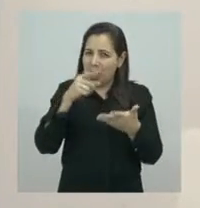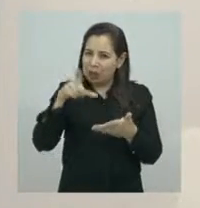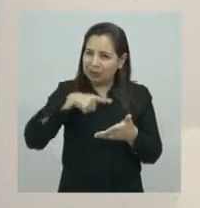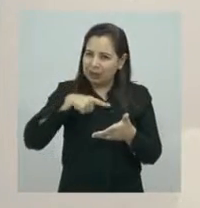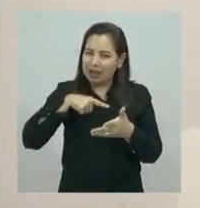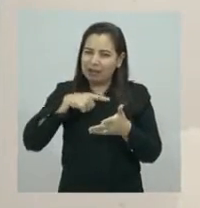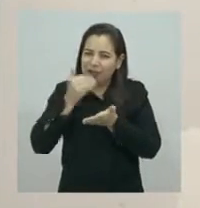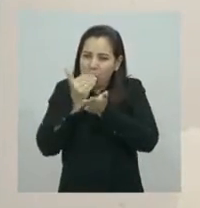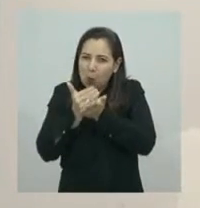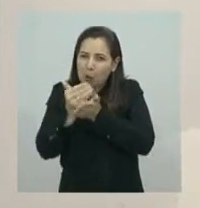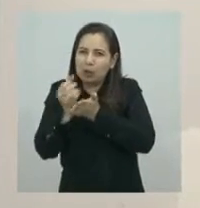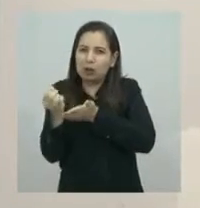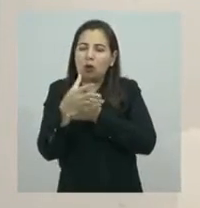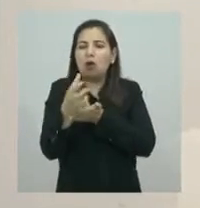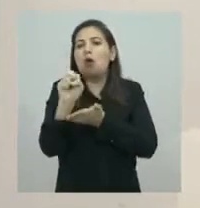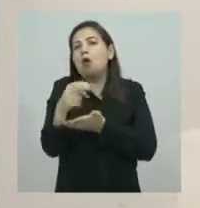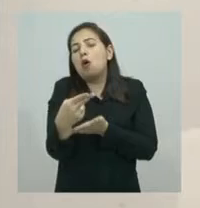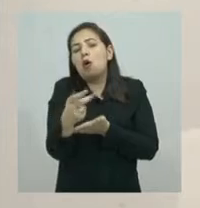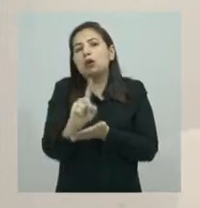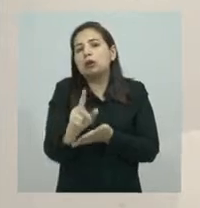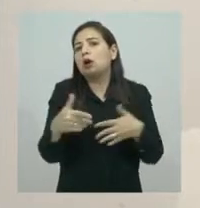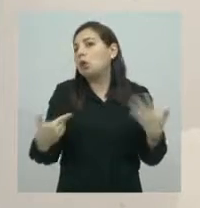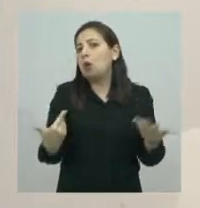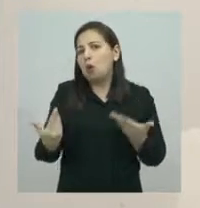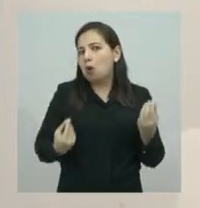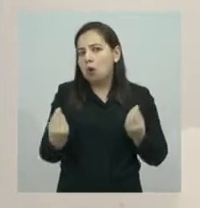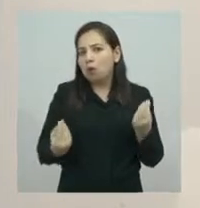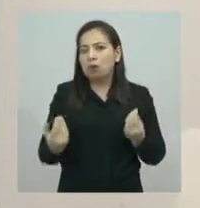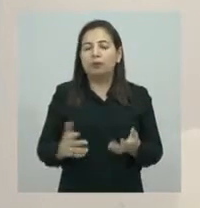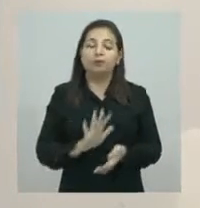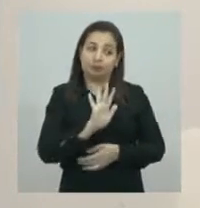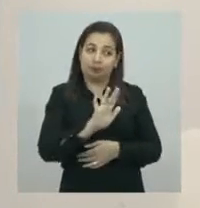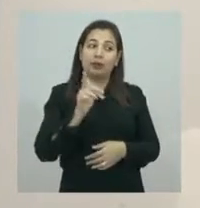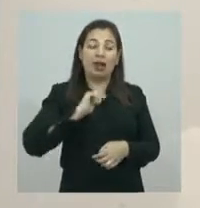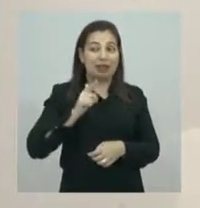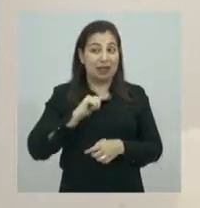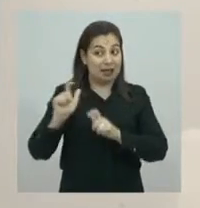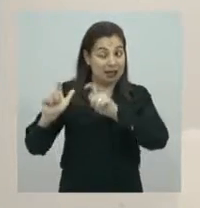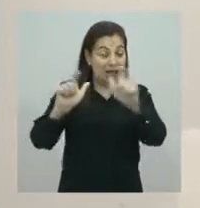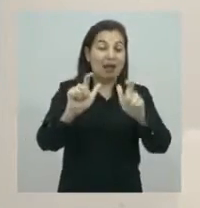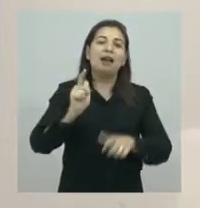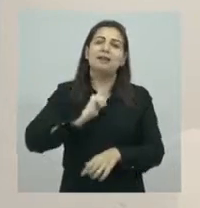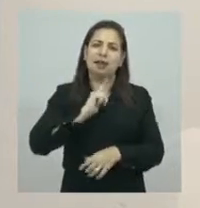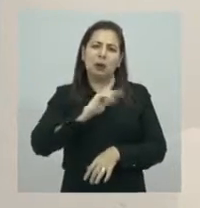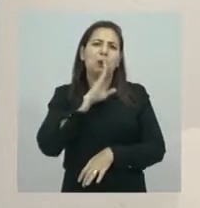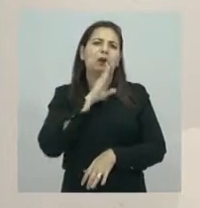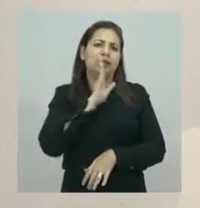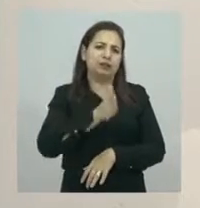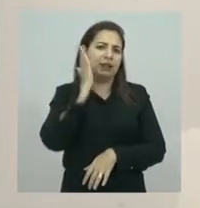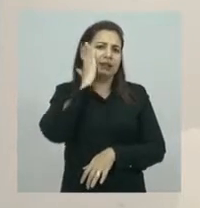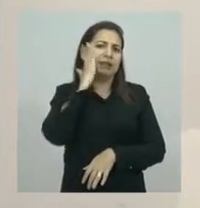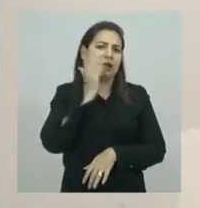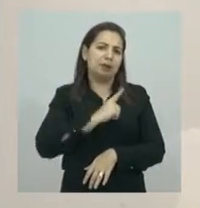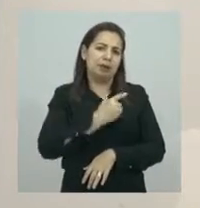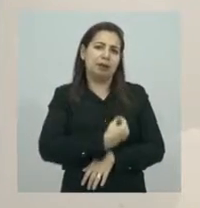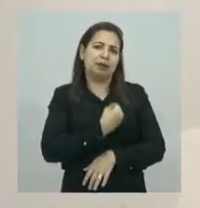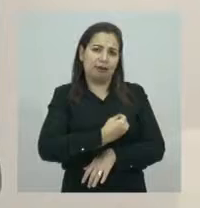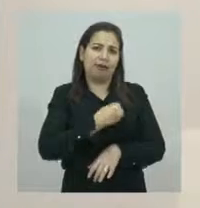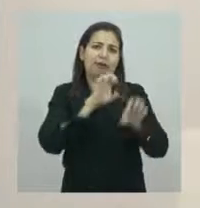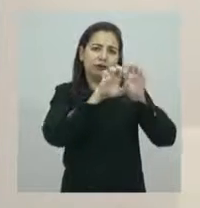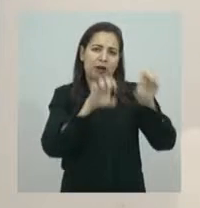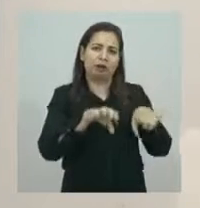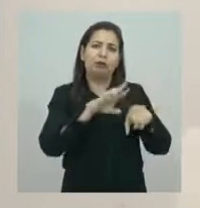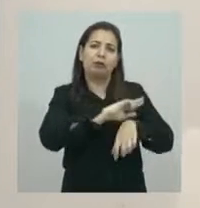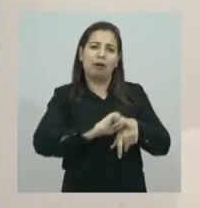nessa questão, eles já conhecem o Estatuto Nacional. Então, nós fizemos um debate, fizemos uma leitura coletiva, um debate sobre as questões